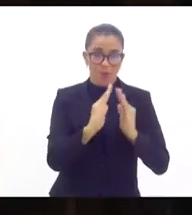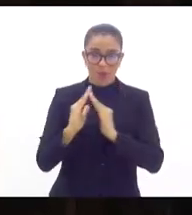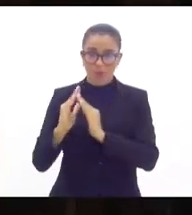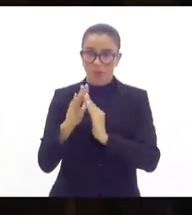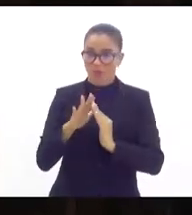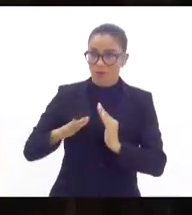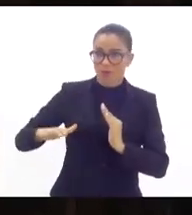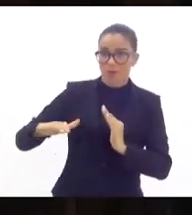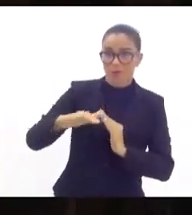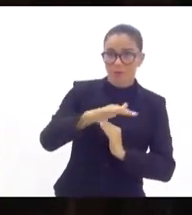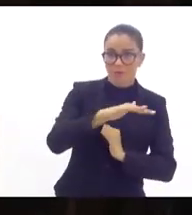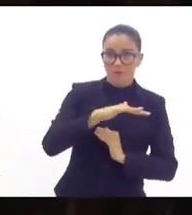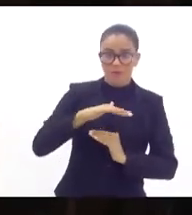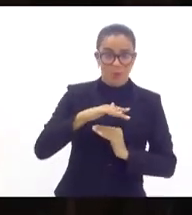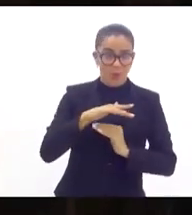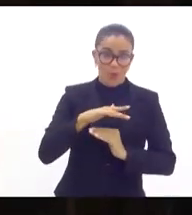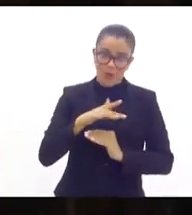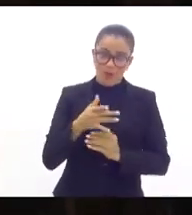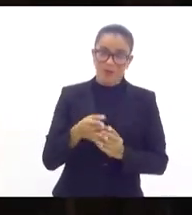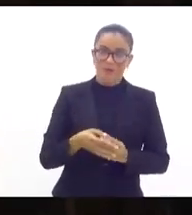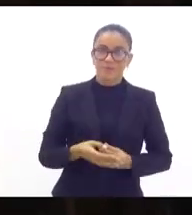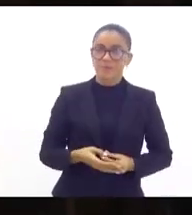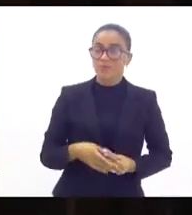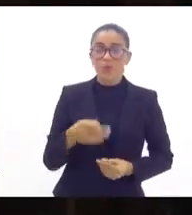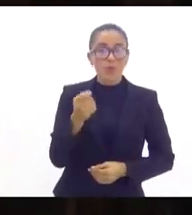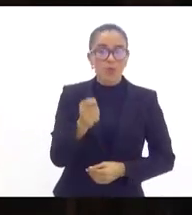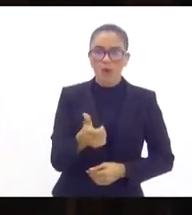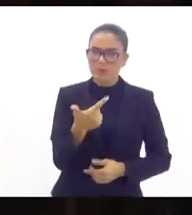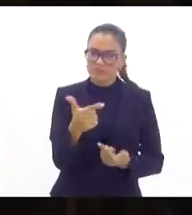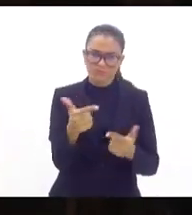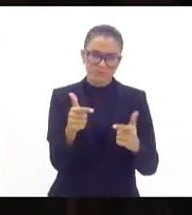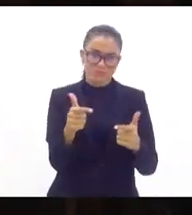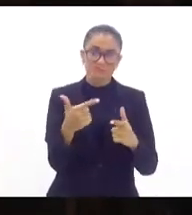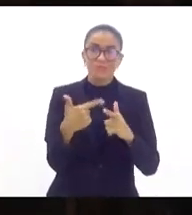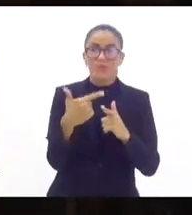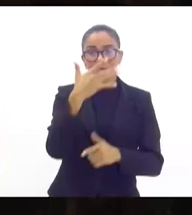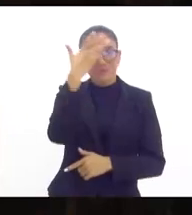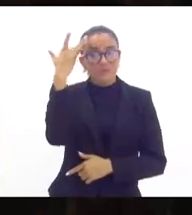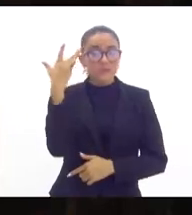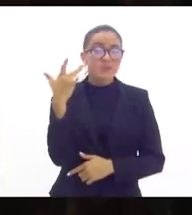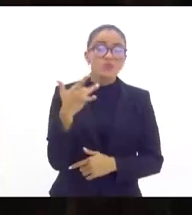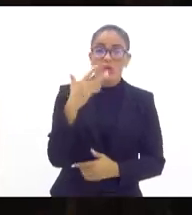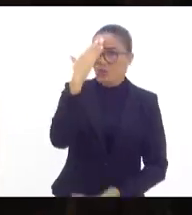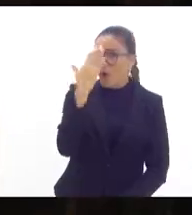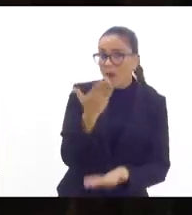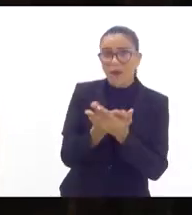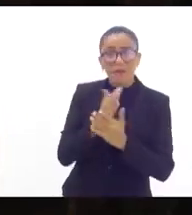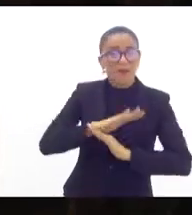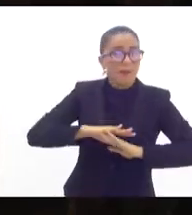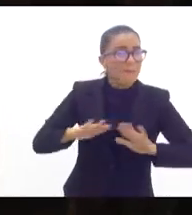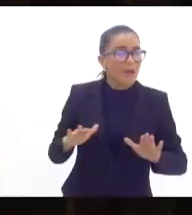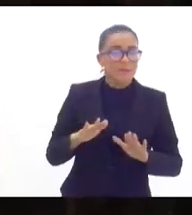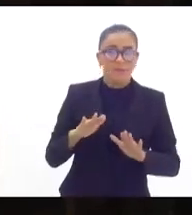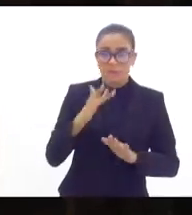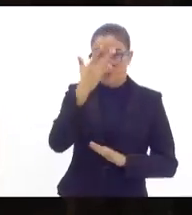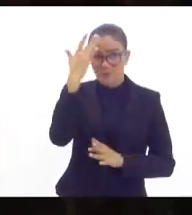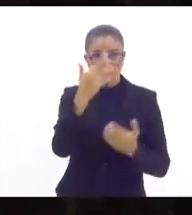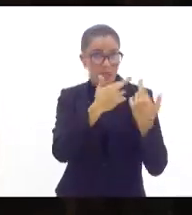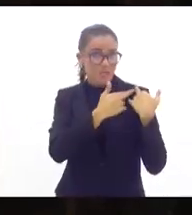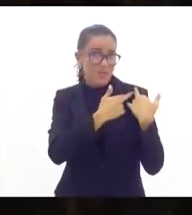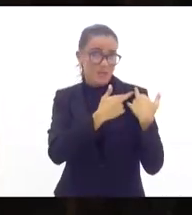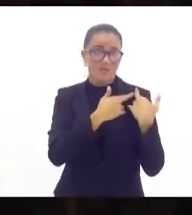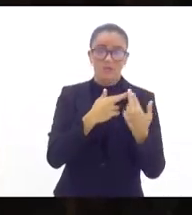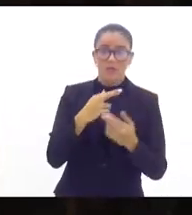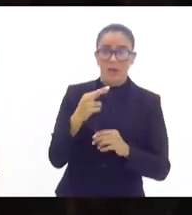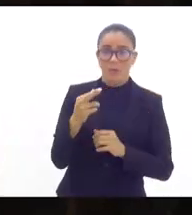a densidade demográfica que tem um local não tem quase morador porque as pessoas estão desacreditadas porque os flanelinhas eles batem